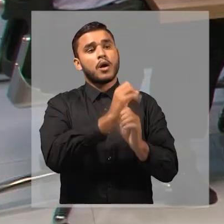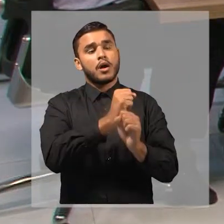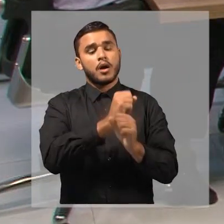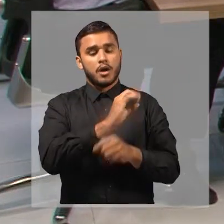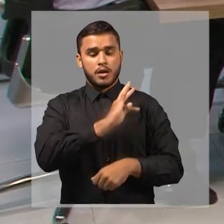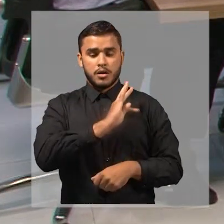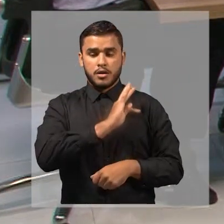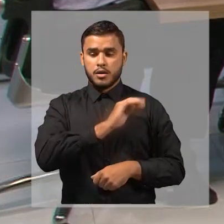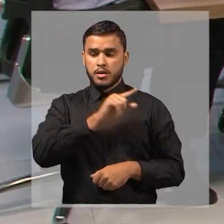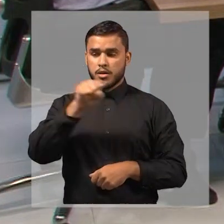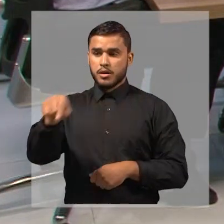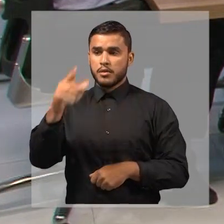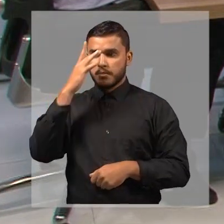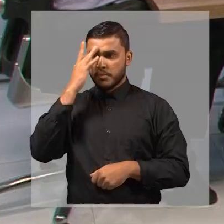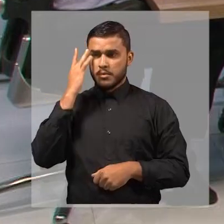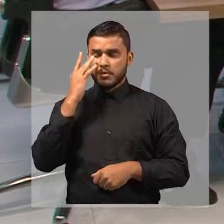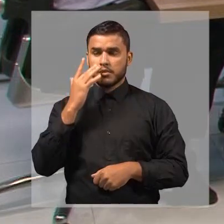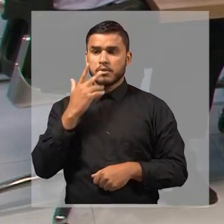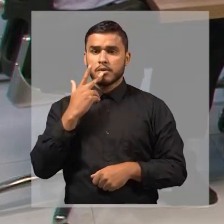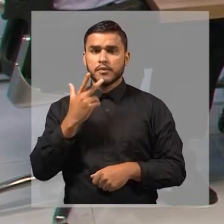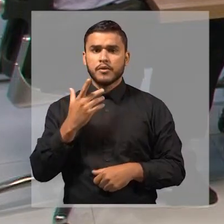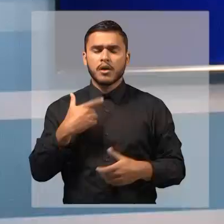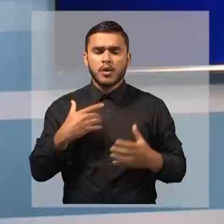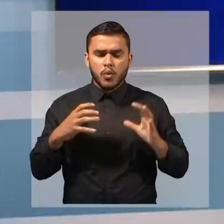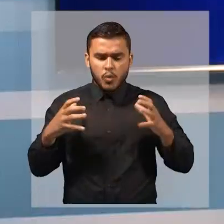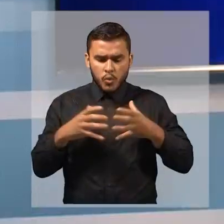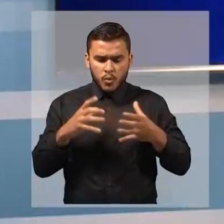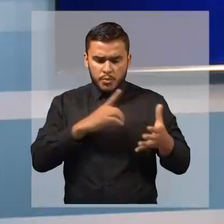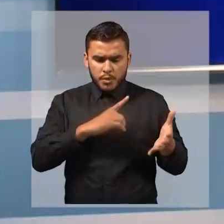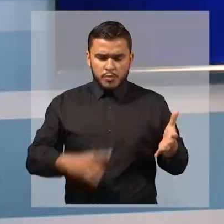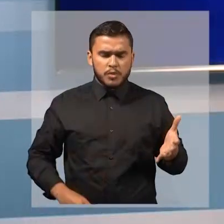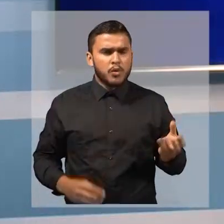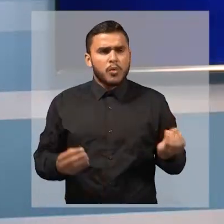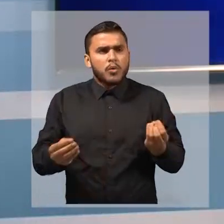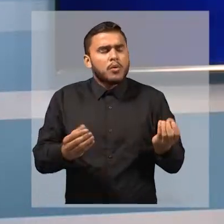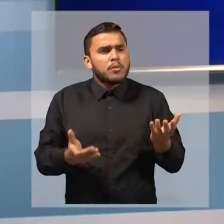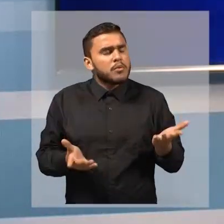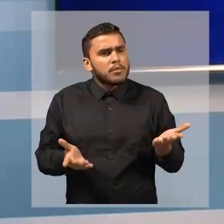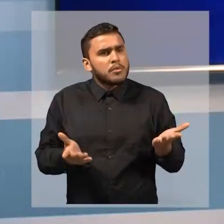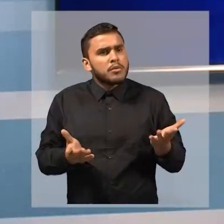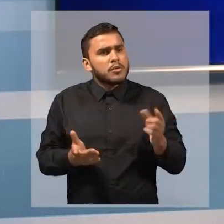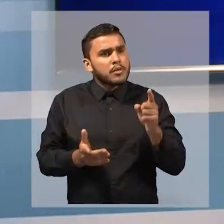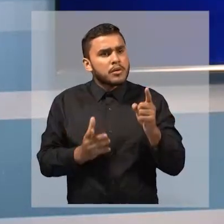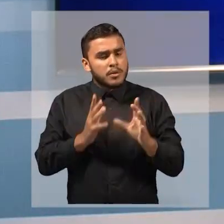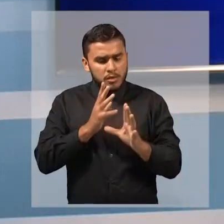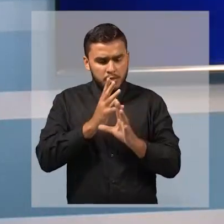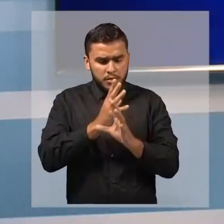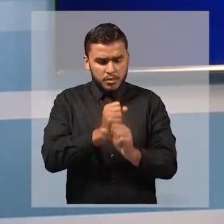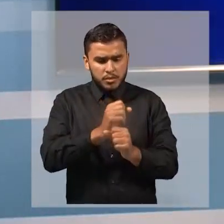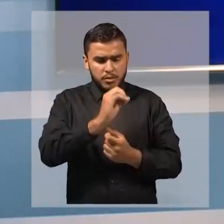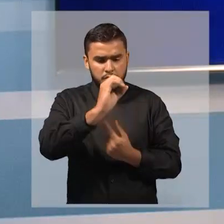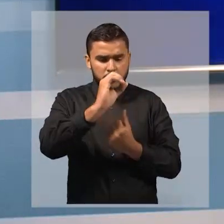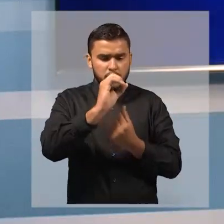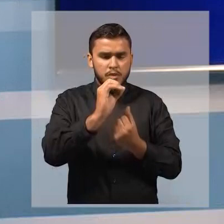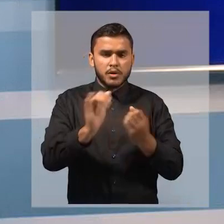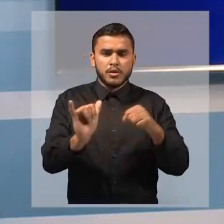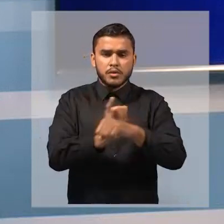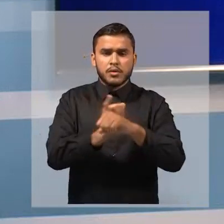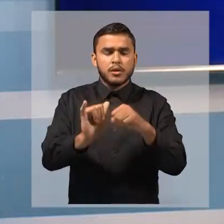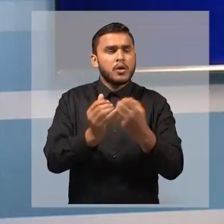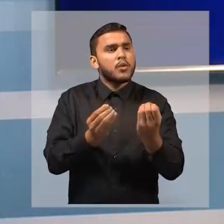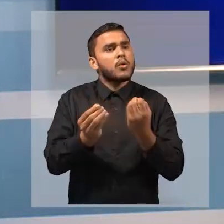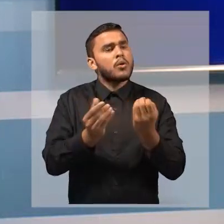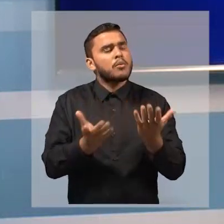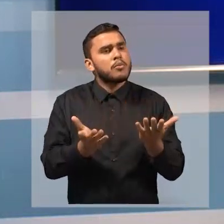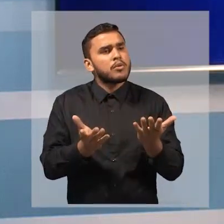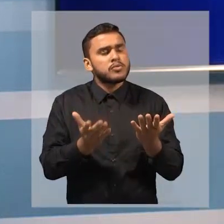não sabia e que o técnico ia responder e a comissão, o deputado não aceitou. Quer dizer, veja bem, o ministro não conhece o orçamento da